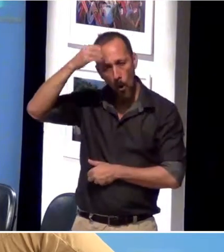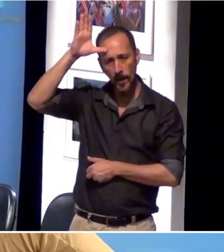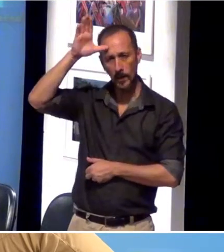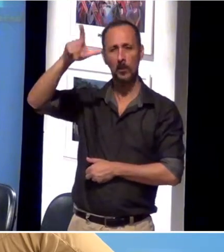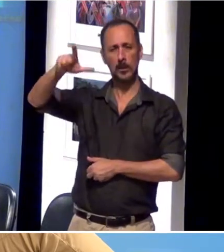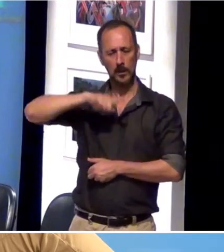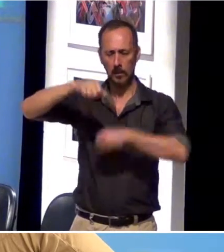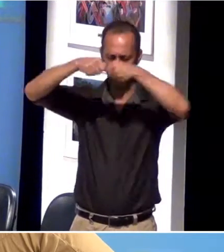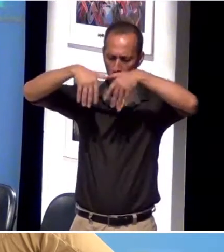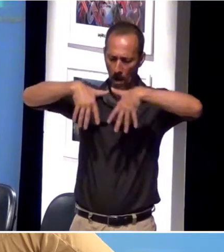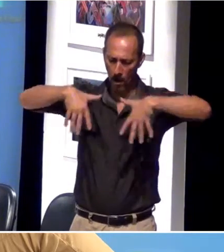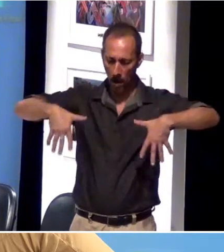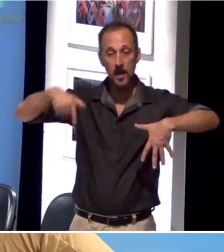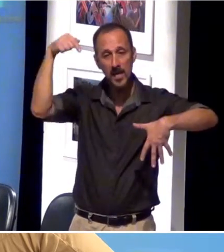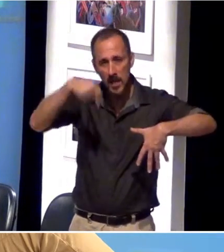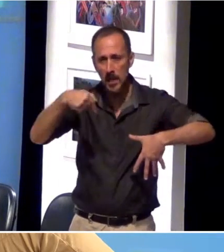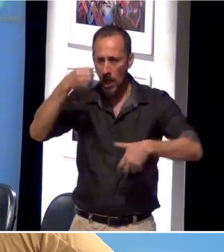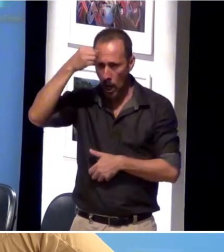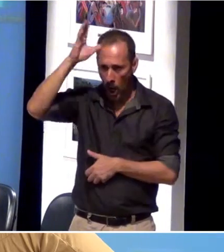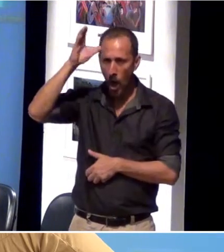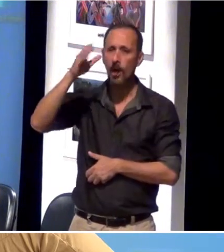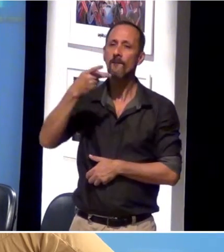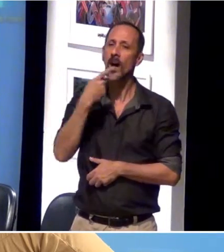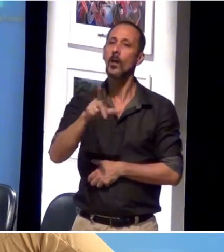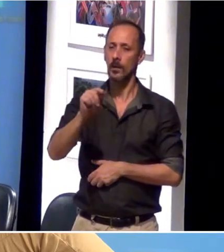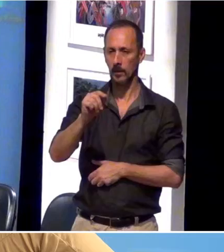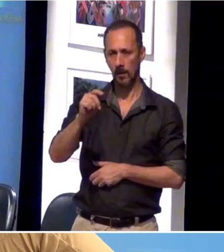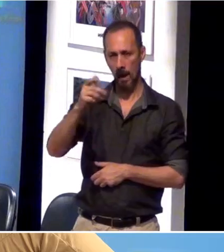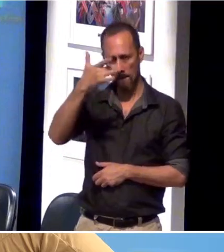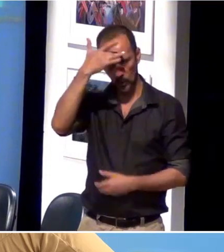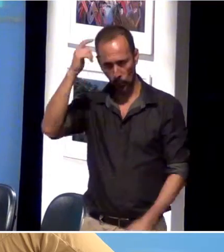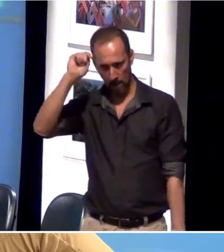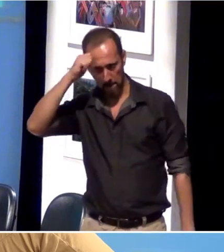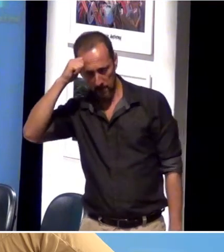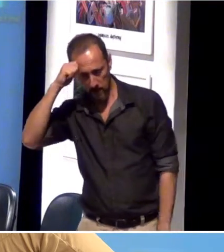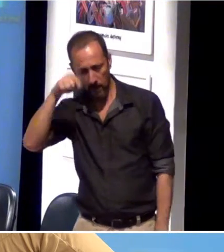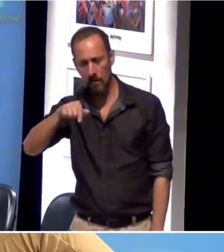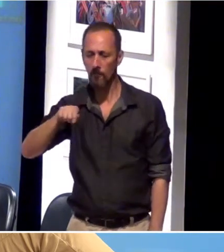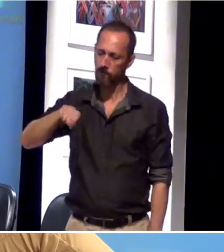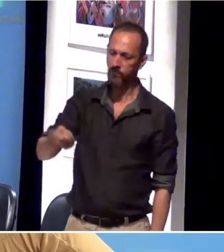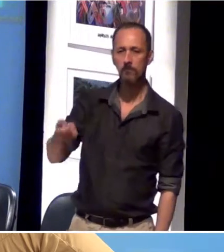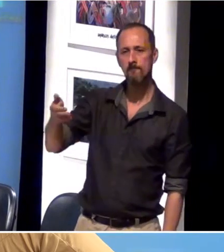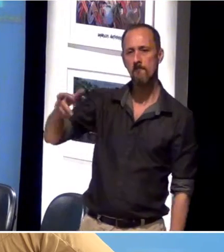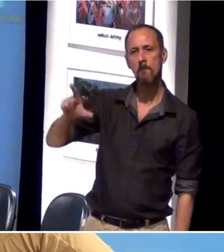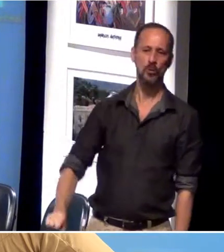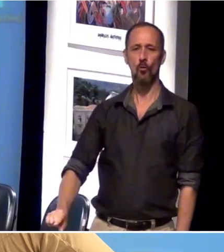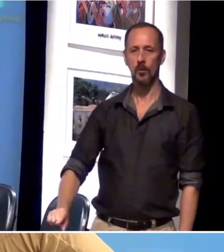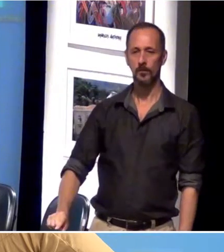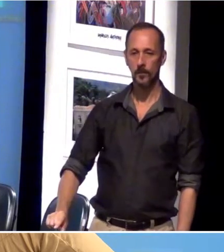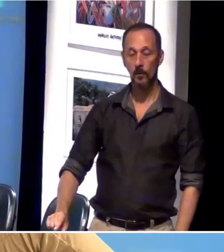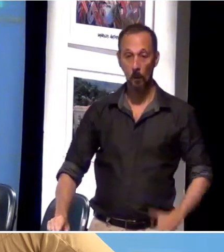vai dizer que o menino negro e pobre, ele é sempre um pouco menor, né? Então, é o homem branco, a